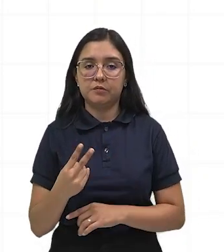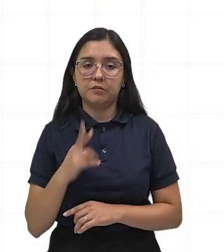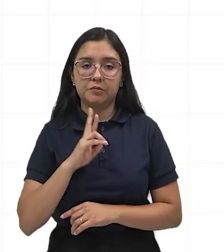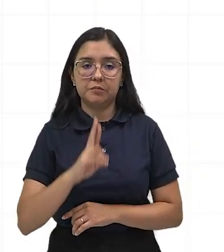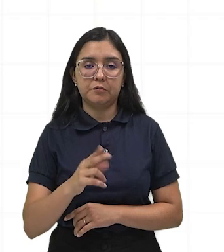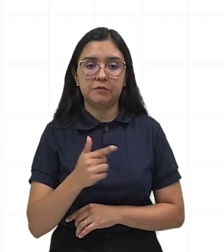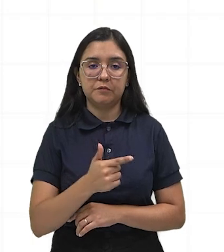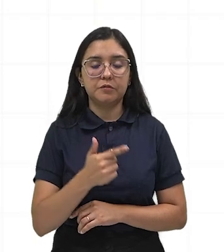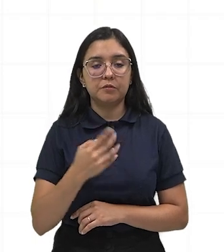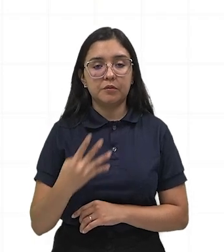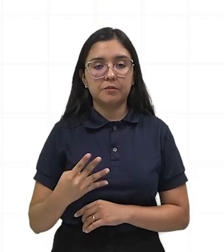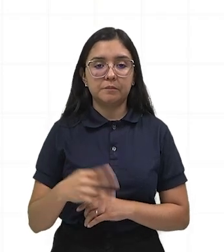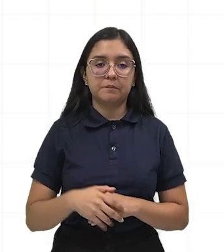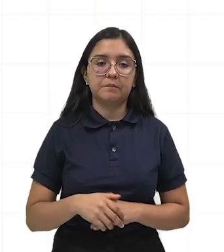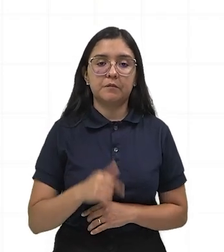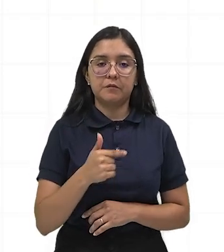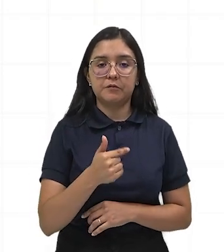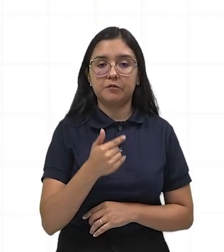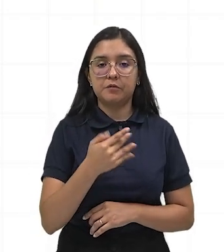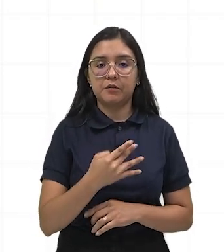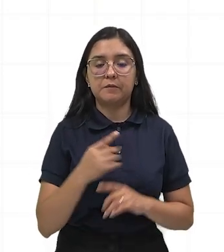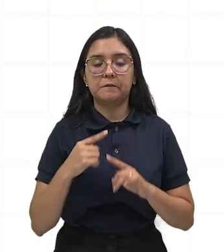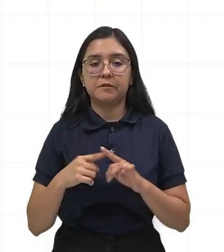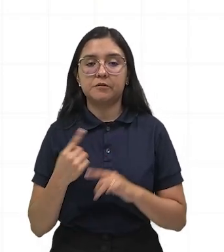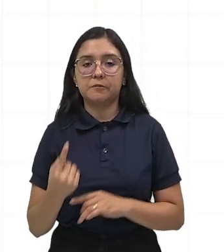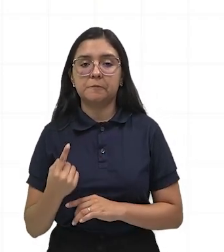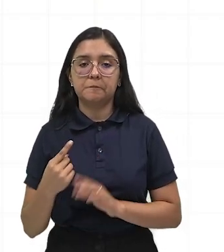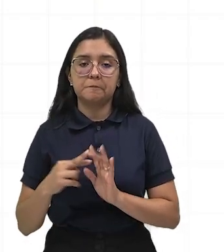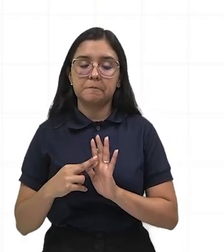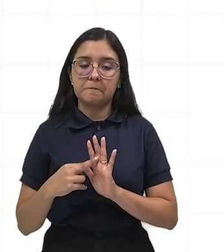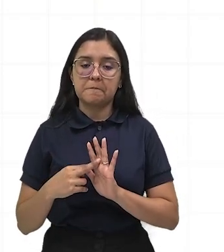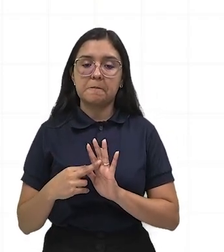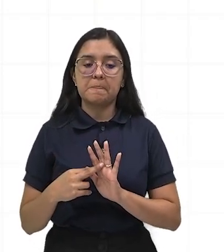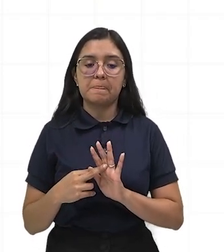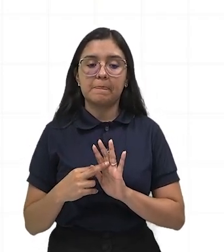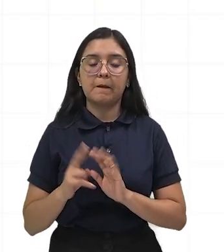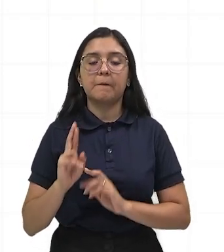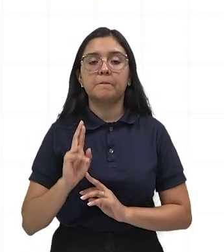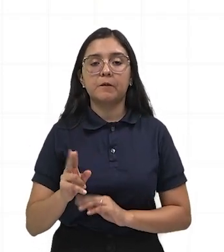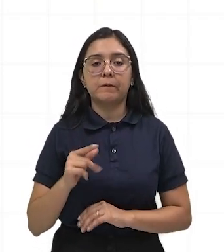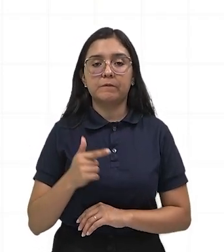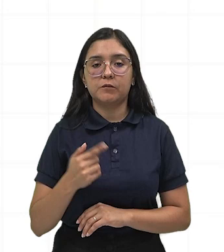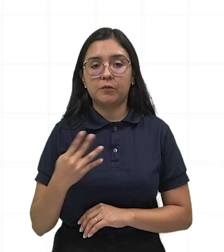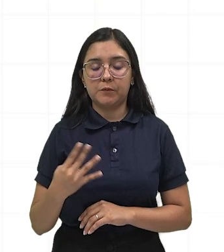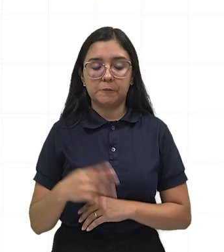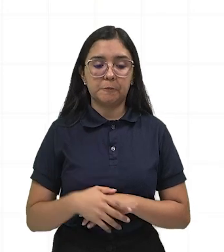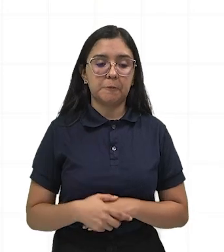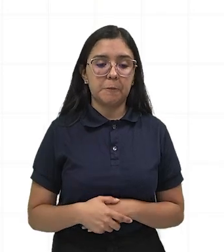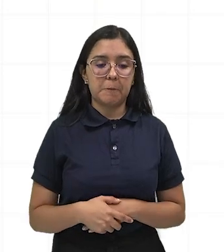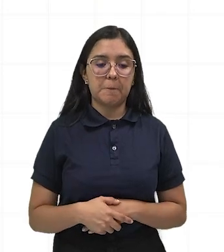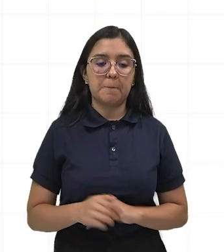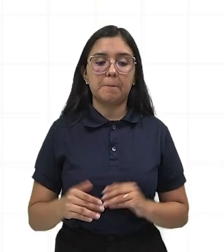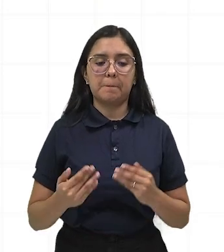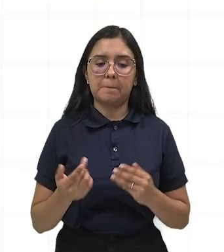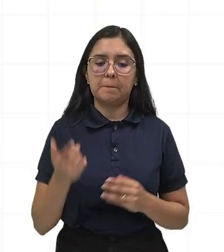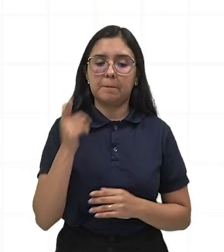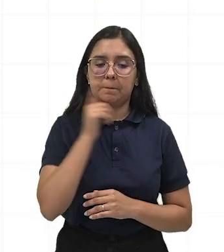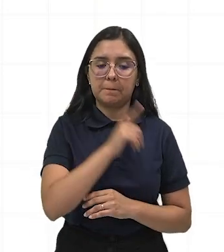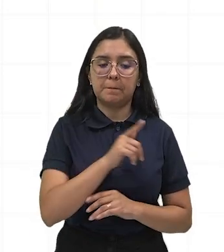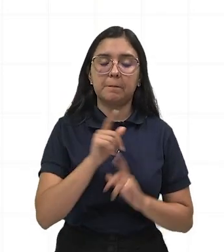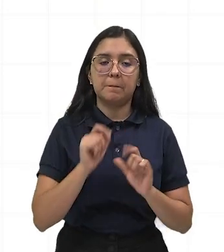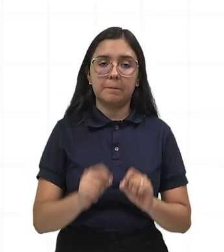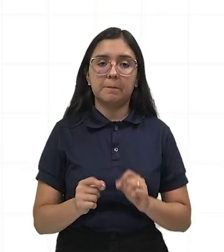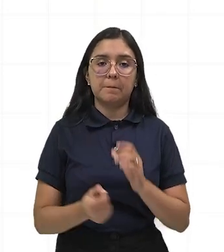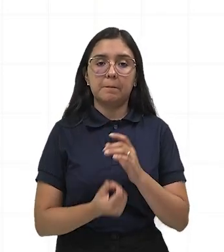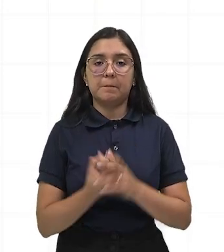vezes 2 dá 24, 24 vezes 1 dá 24. Ou seja, você consegue construir